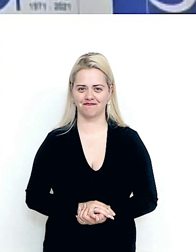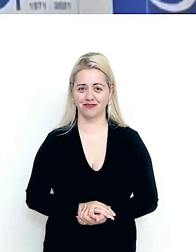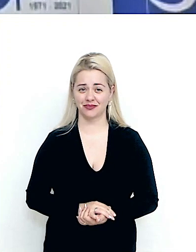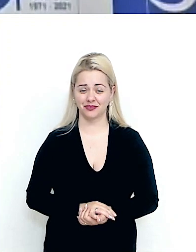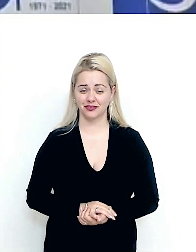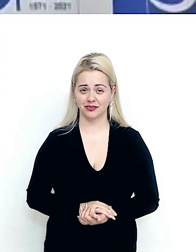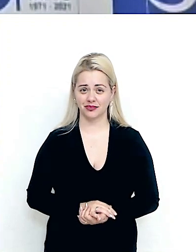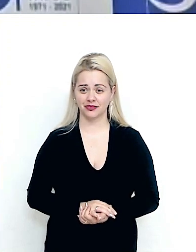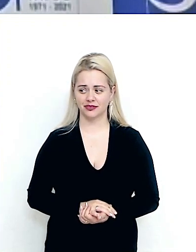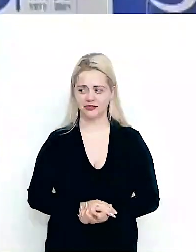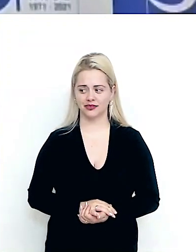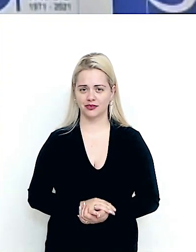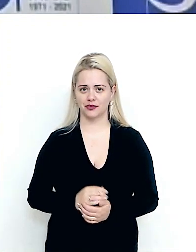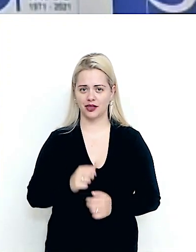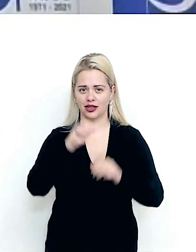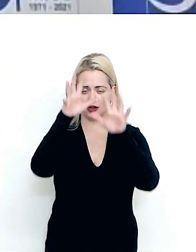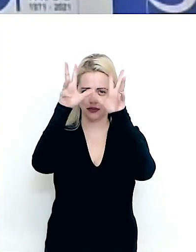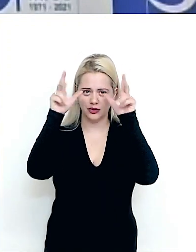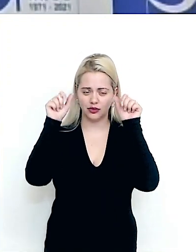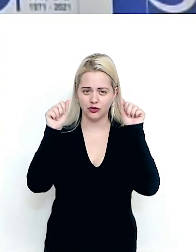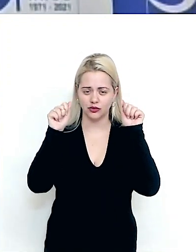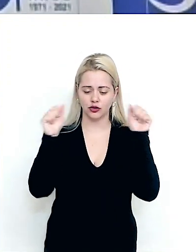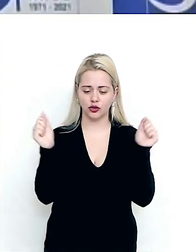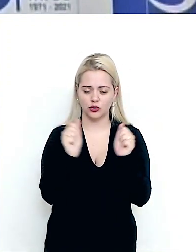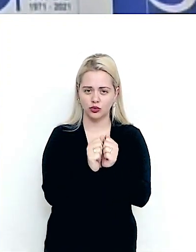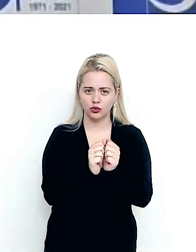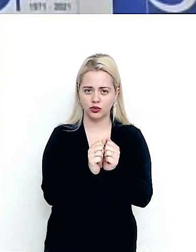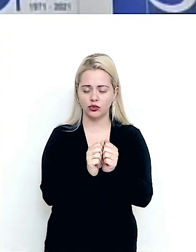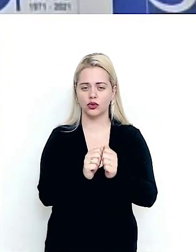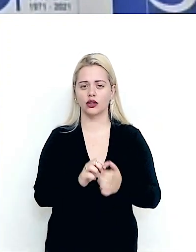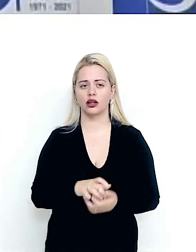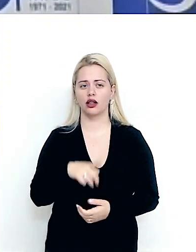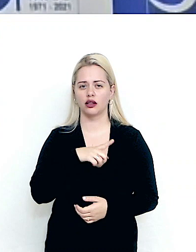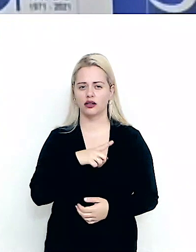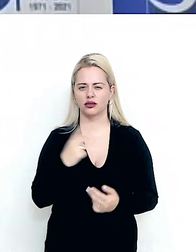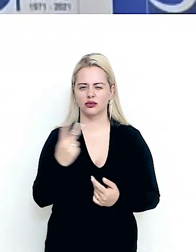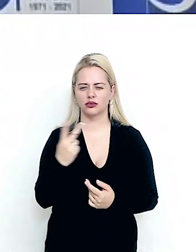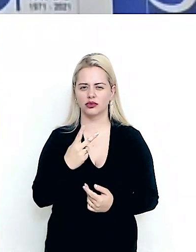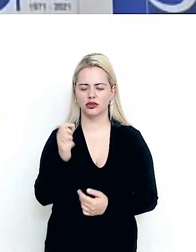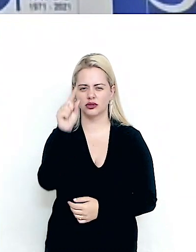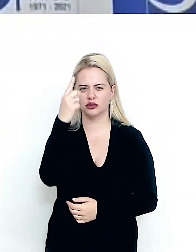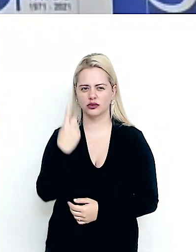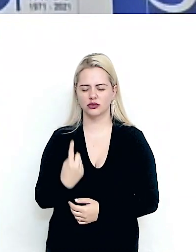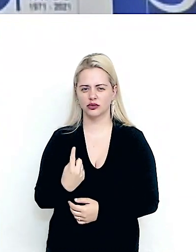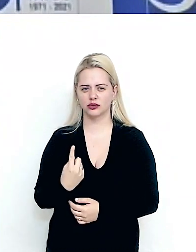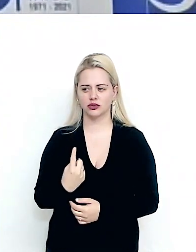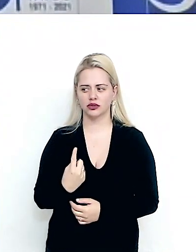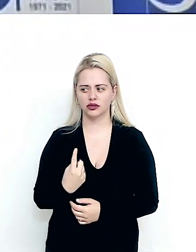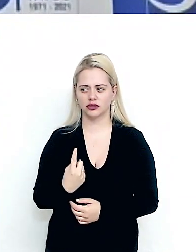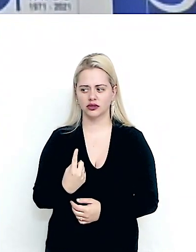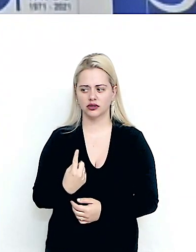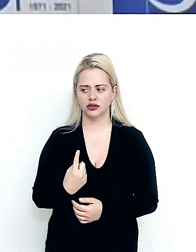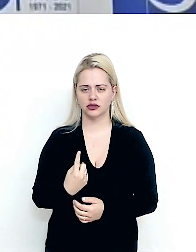Antônio Mourão, do Conselho da Amazônia. No último, nas duas últimas, dois últimos meses mais